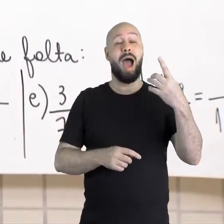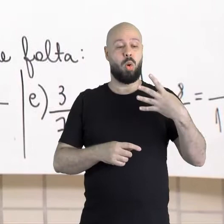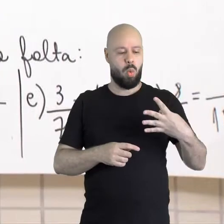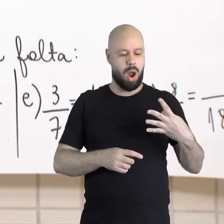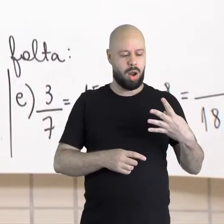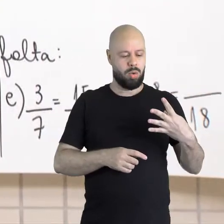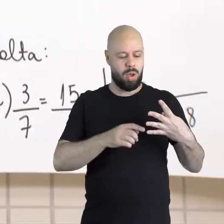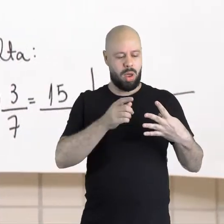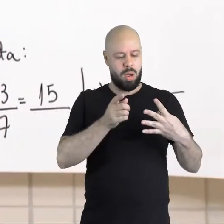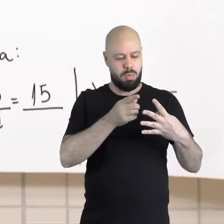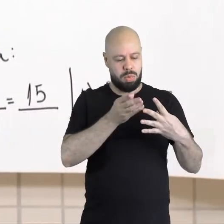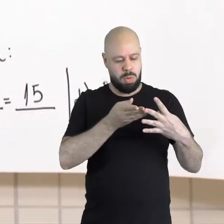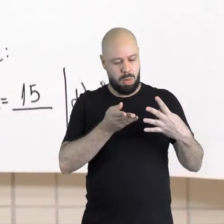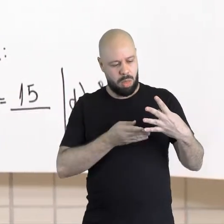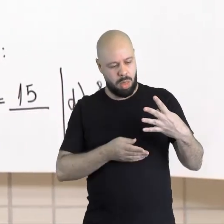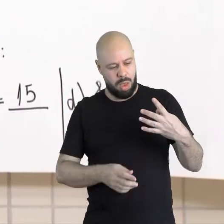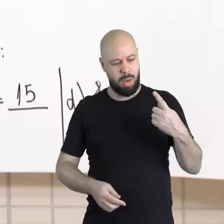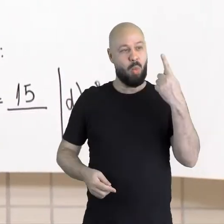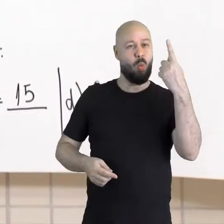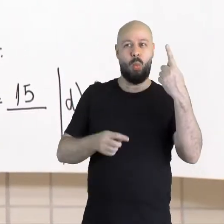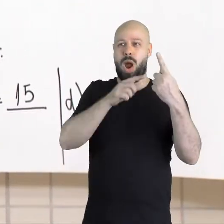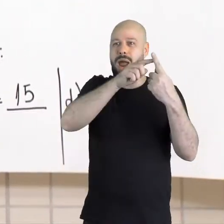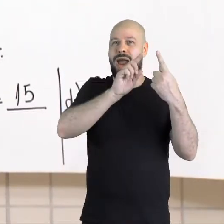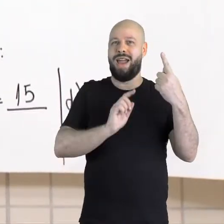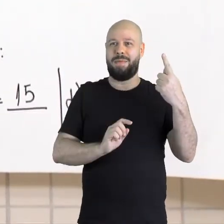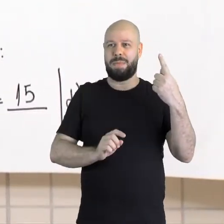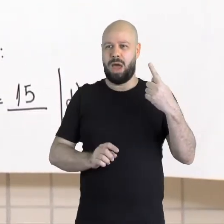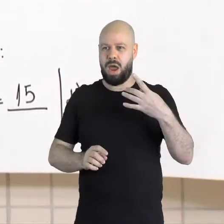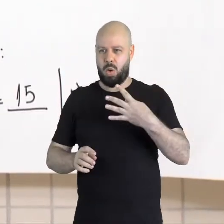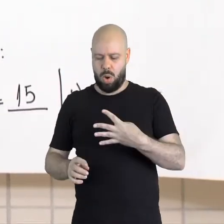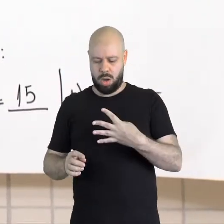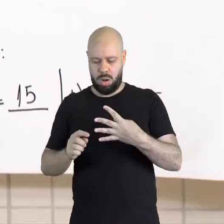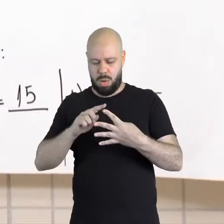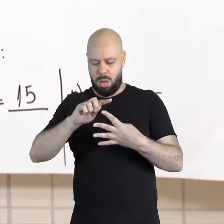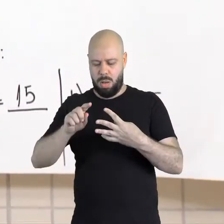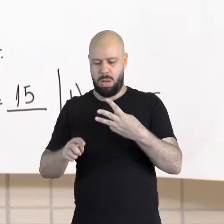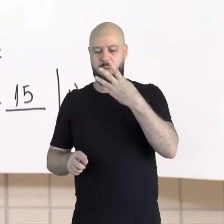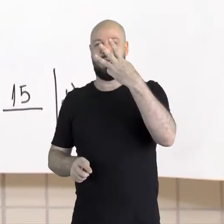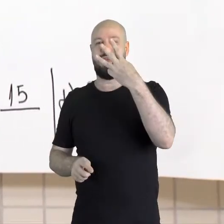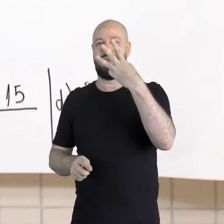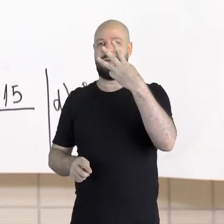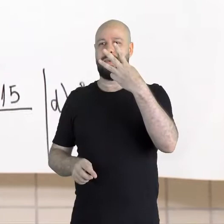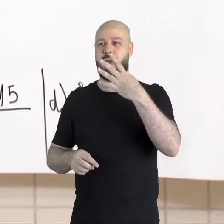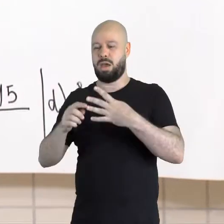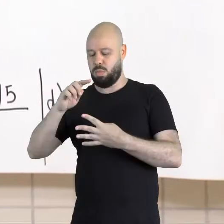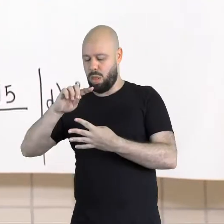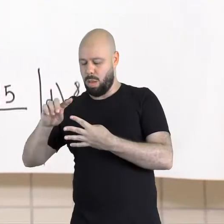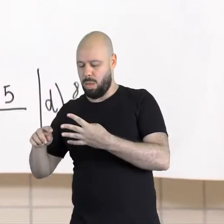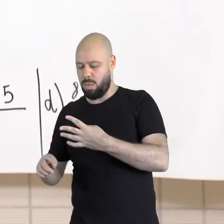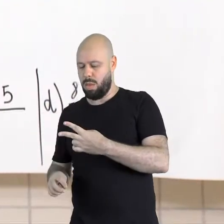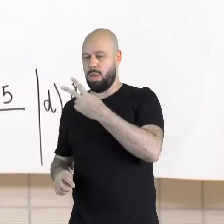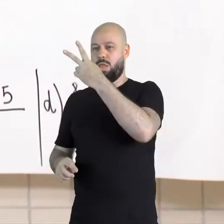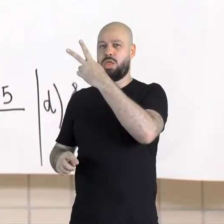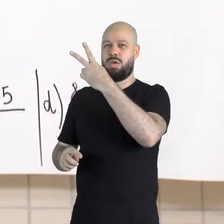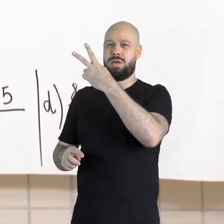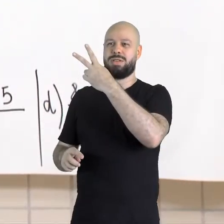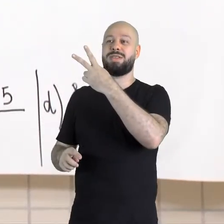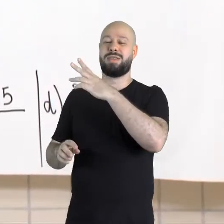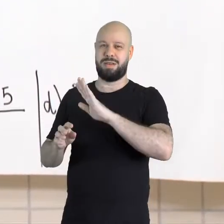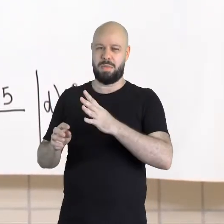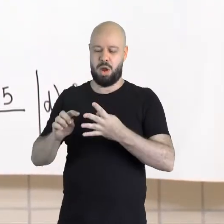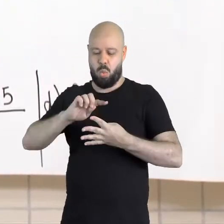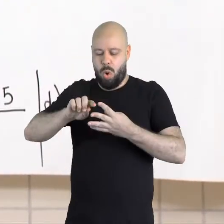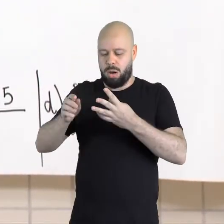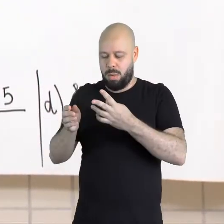Isso aqui, turminha, é um exemplo quando nós temos dificuldades de verificar as frações,